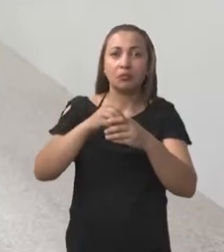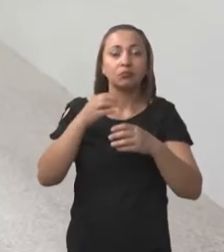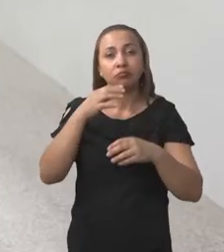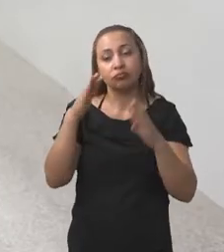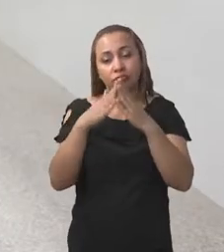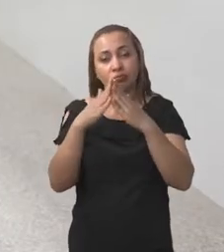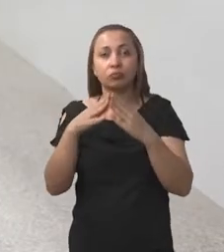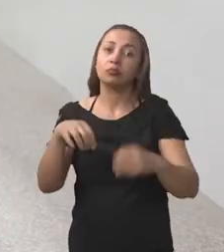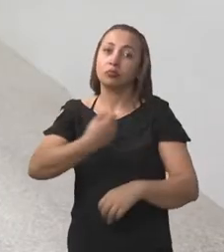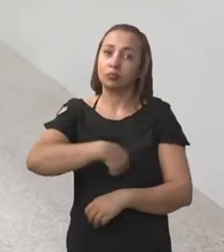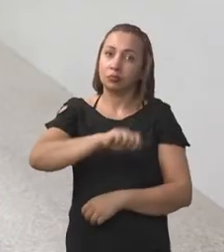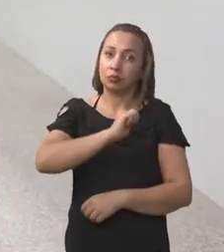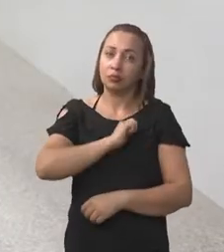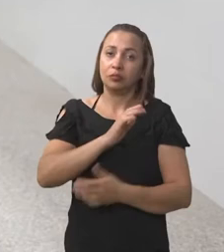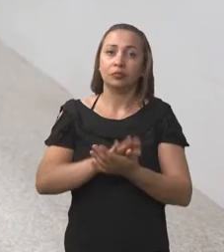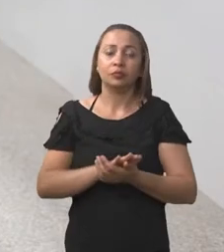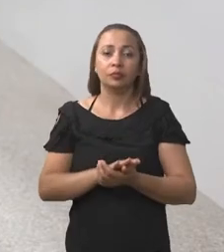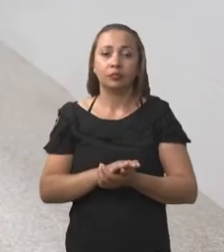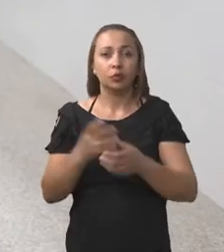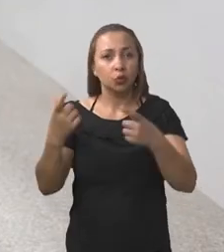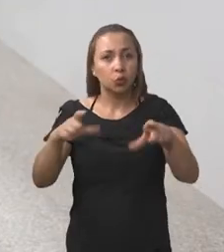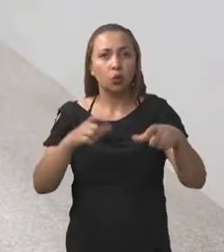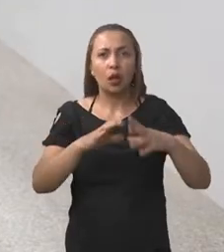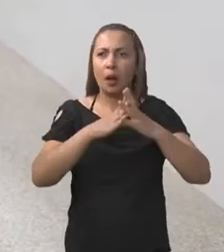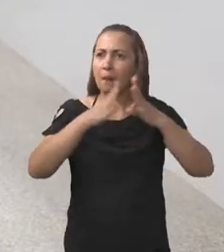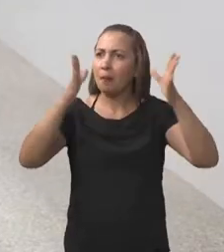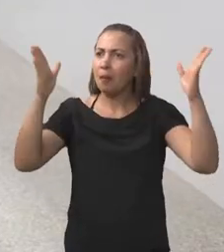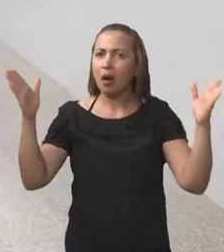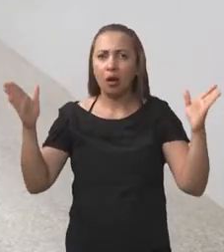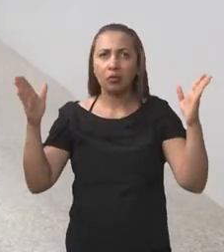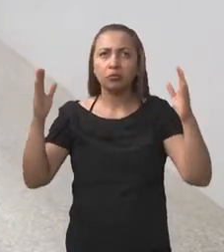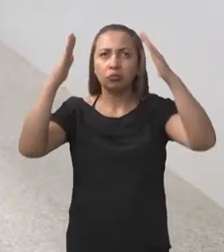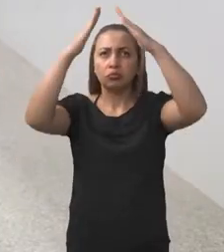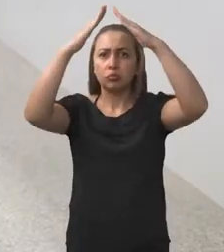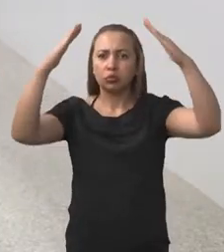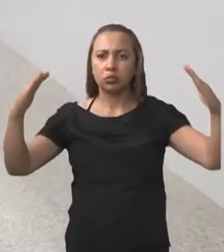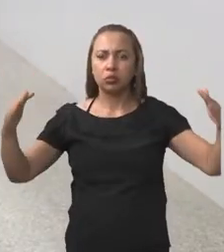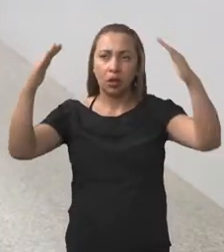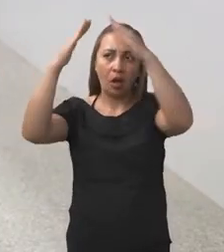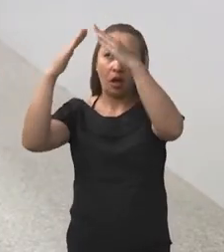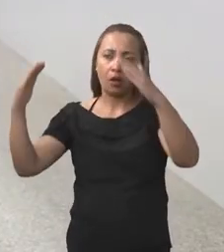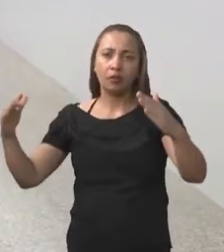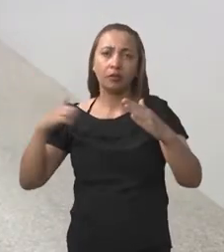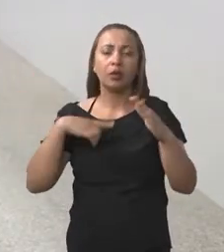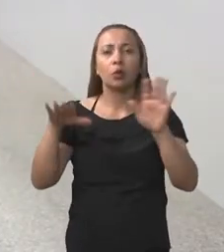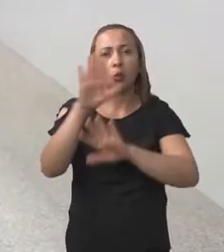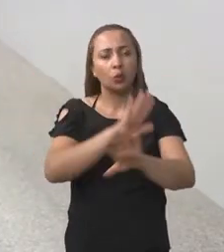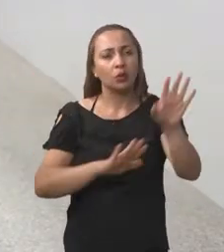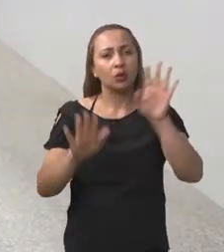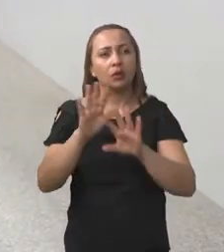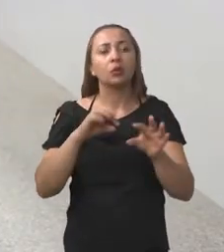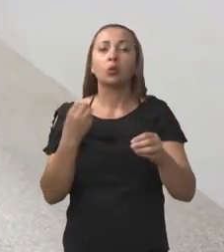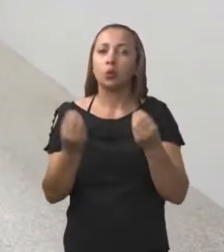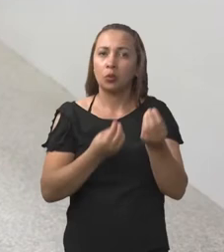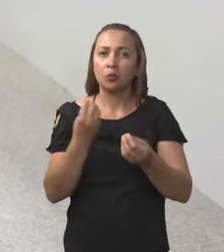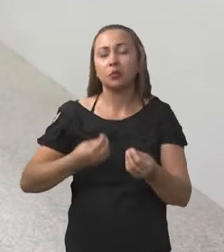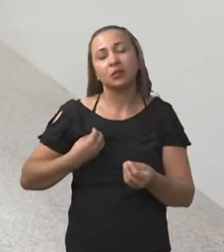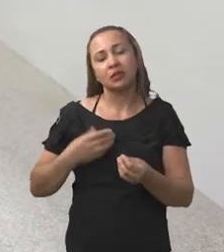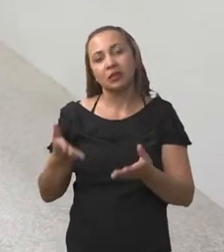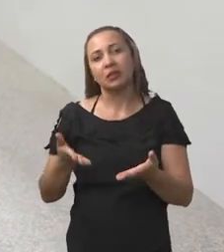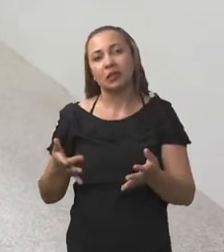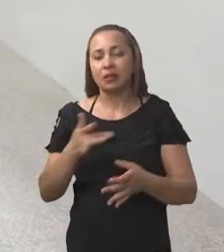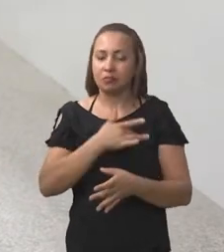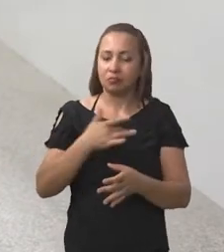lá é um trabalho, é um lugar aberto, é uma cobertura com lugar aberto, tomando todos os cuidados, como a gente está tendo aqui, em